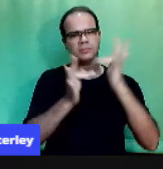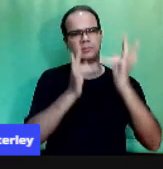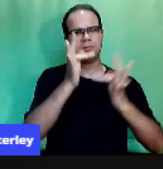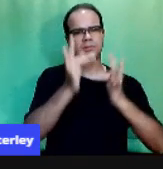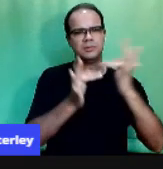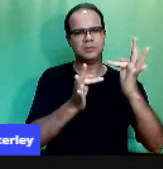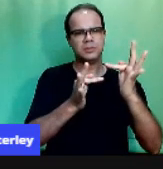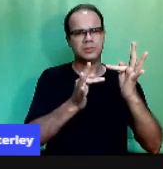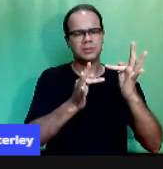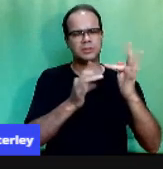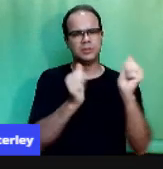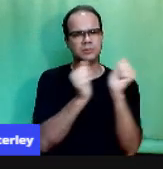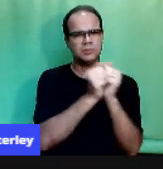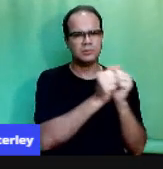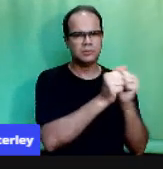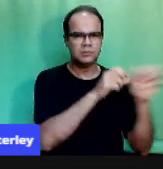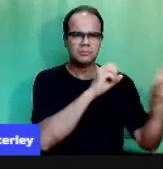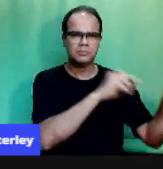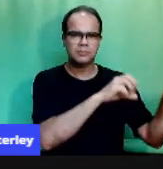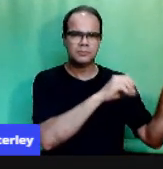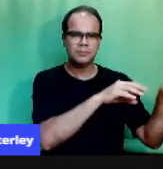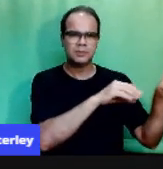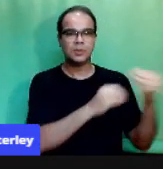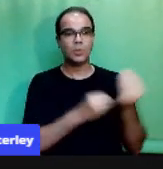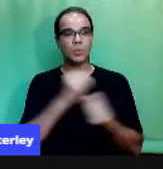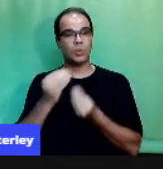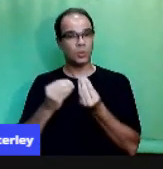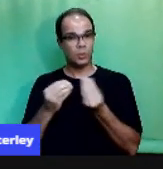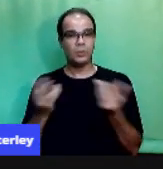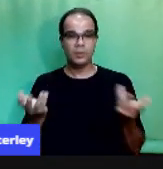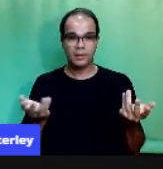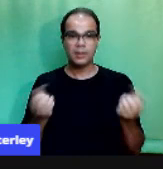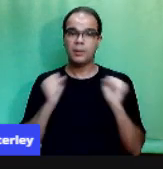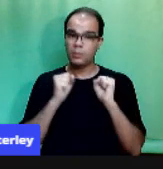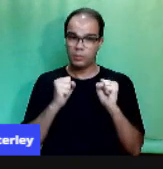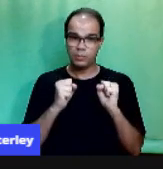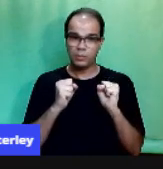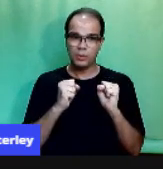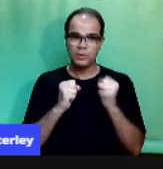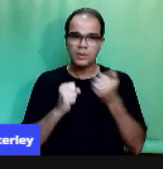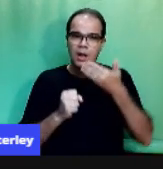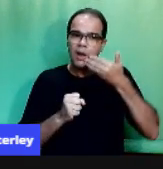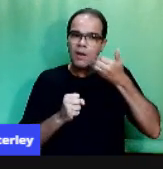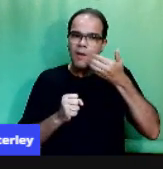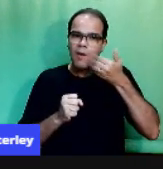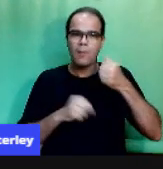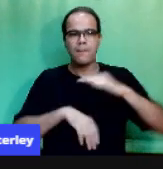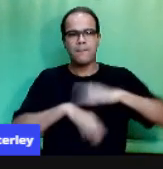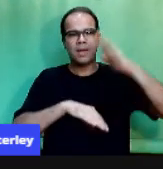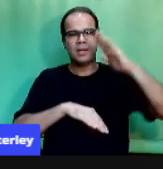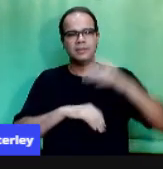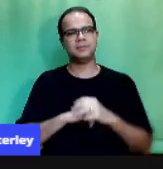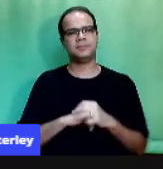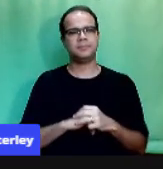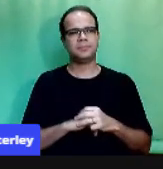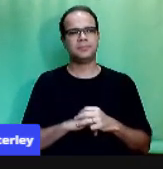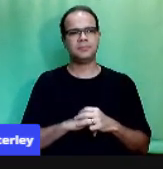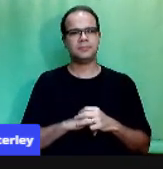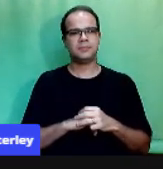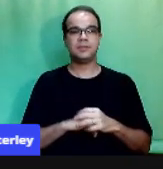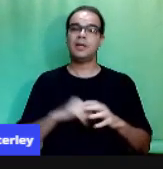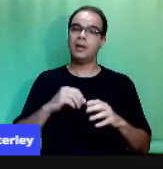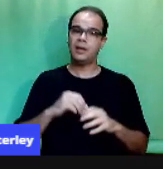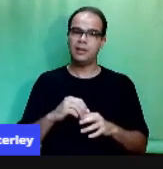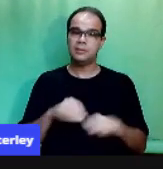na educação e aproveitar muito mais delas, inclusive no Google Sala